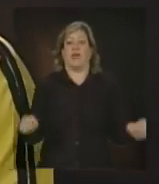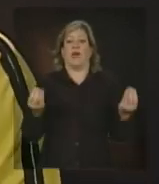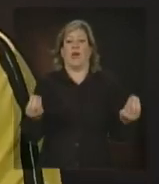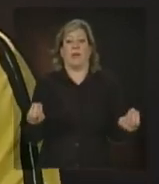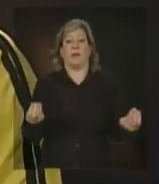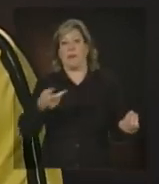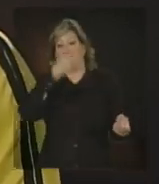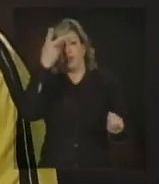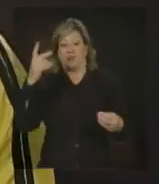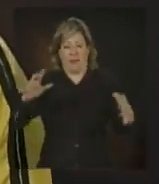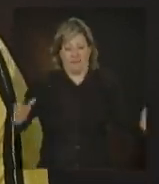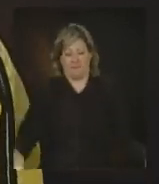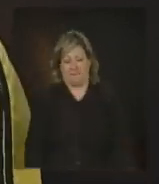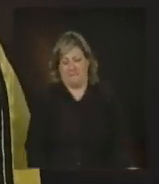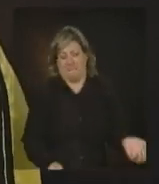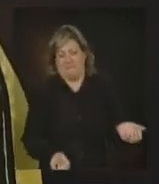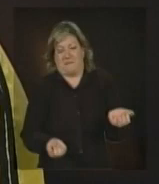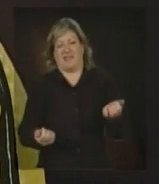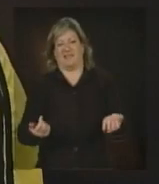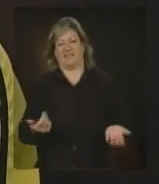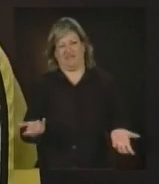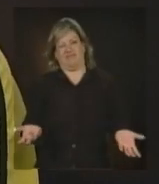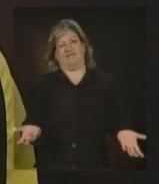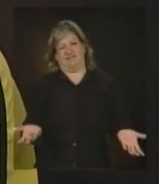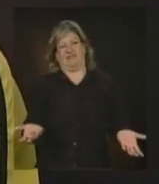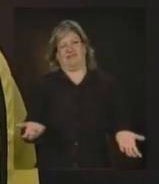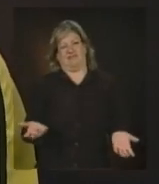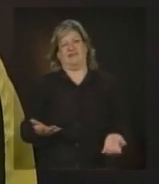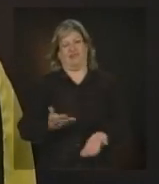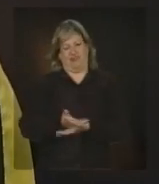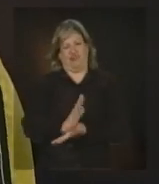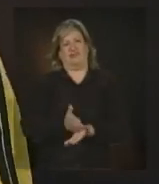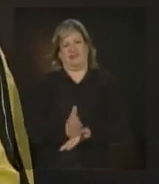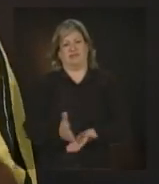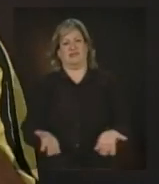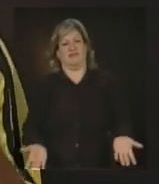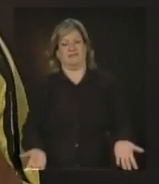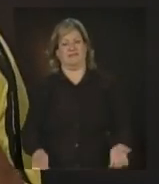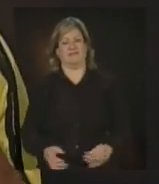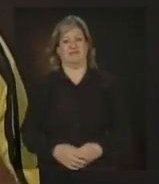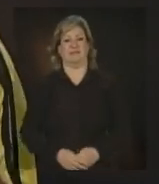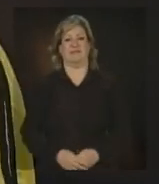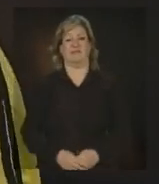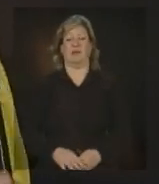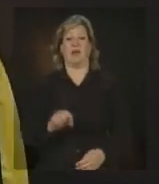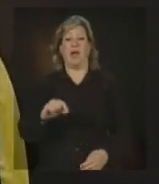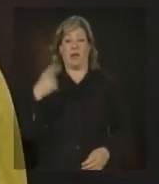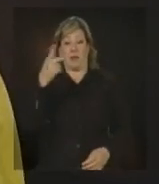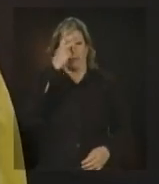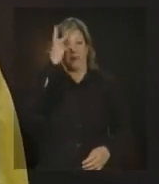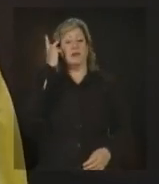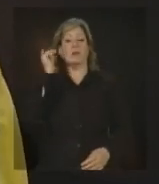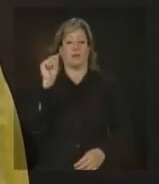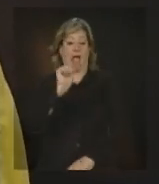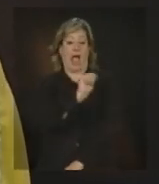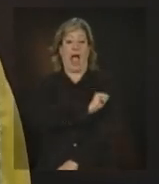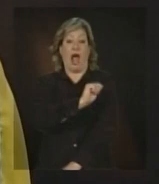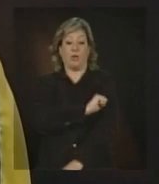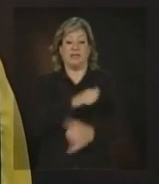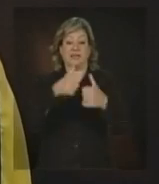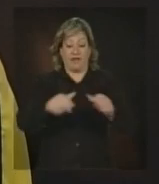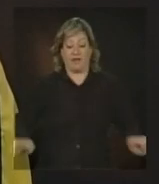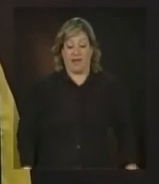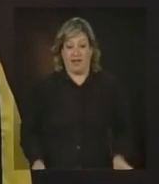que ser carregado para chegar ao auditório para poder participar da palestra. O aluno que estava de cadeira de rodas lá,